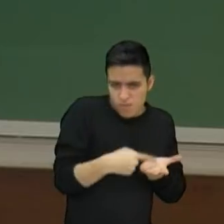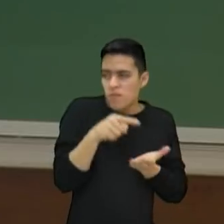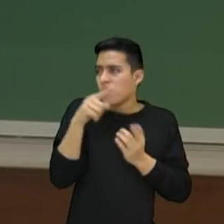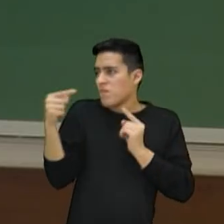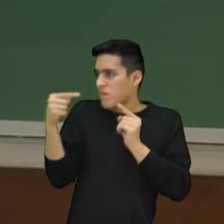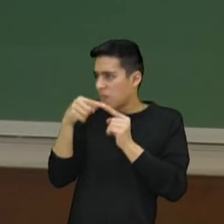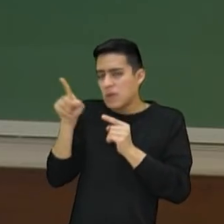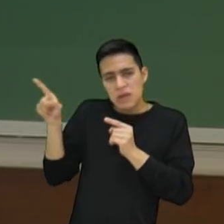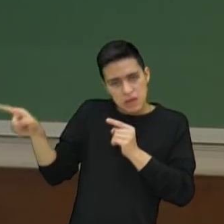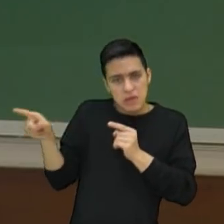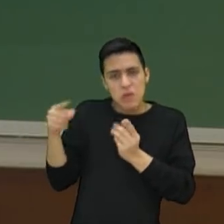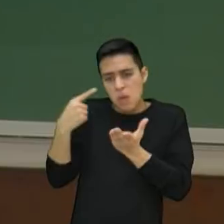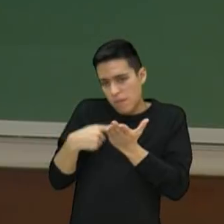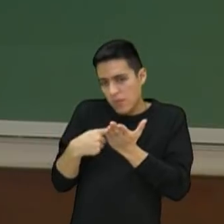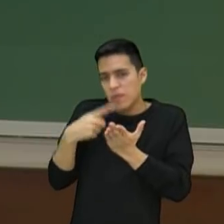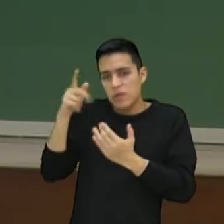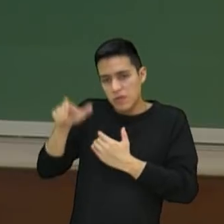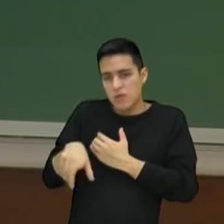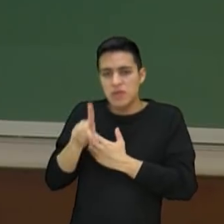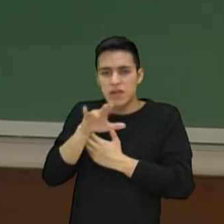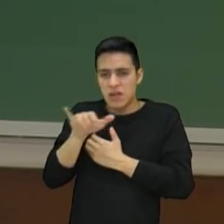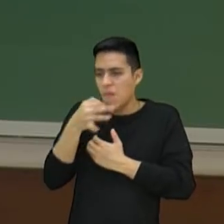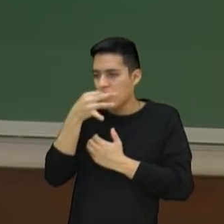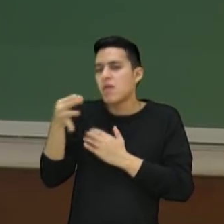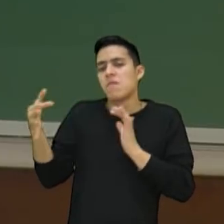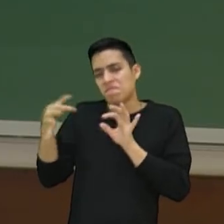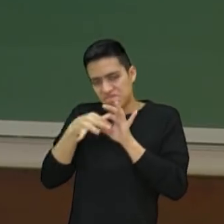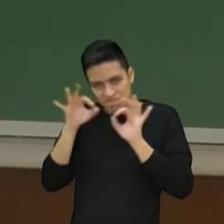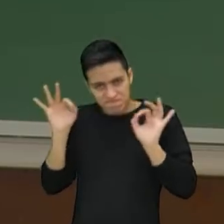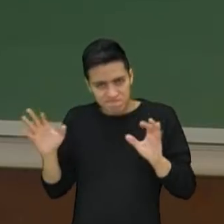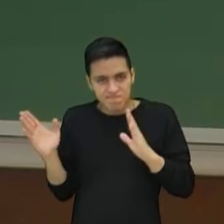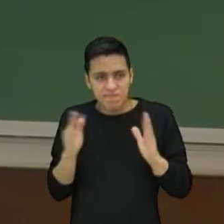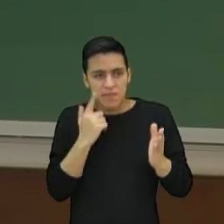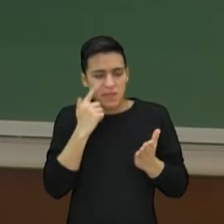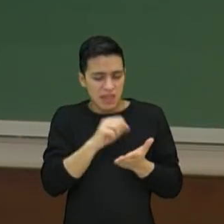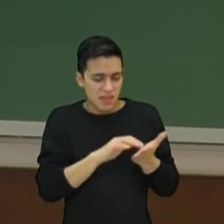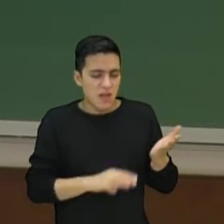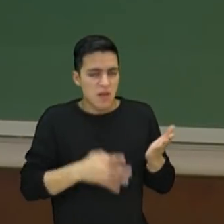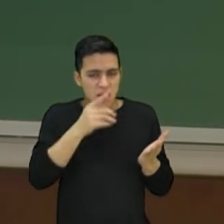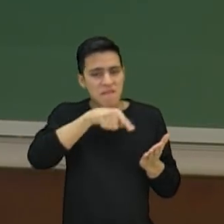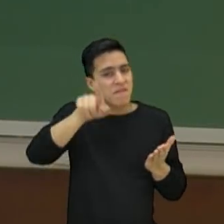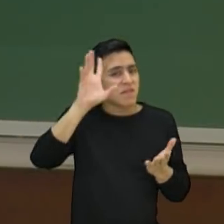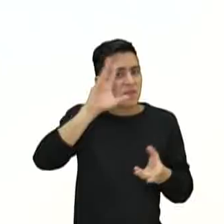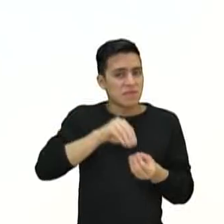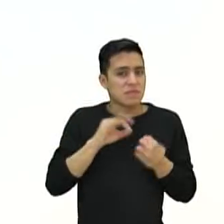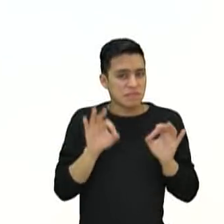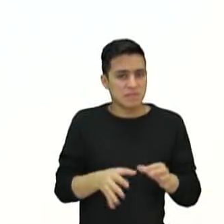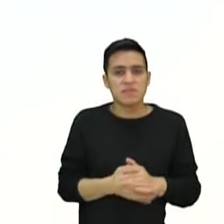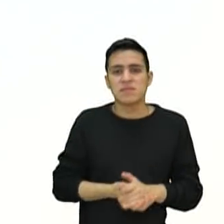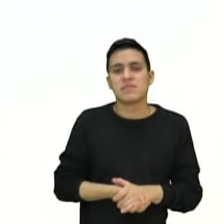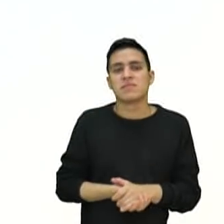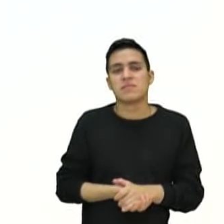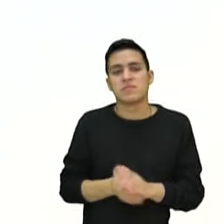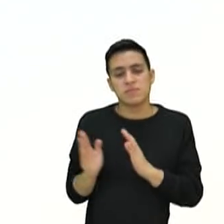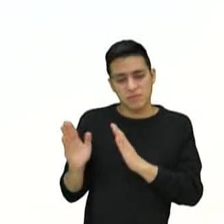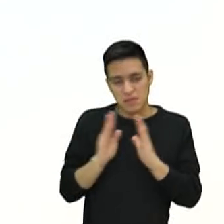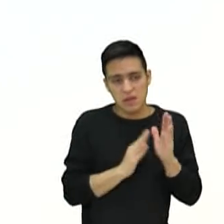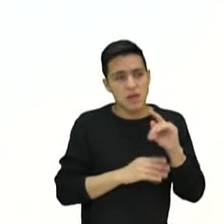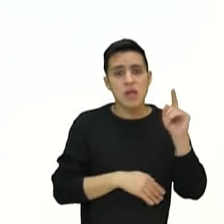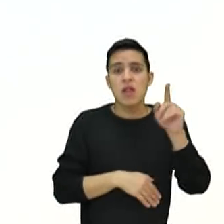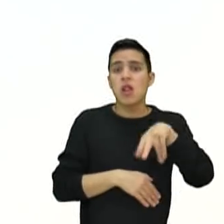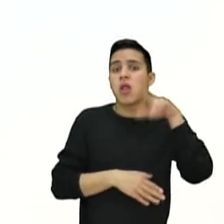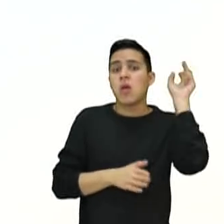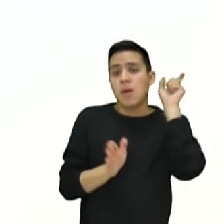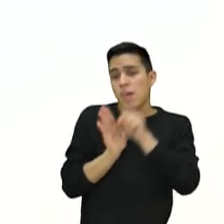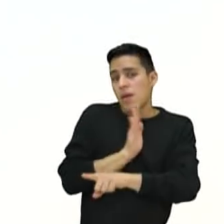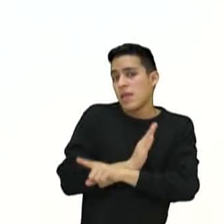Daniel. Ok? Vamos para a atividade 4. Eu quero ver se vocês entenderam. Não se pergunta nunca